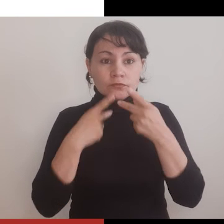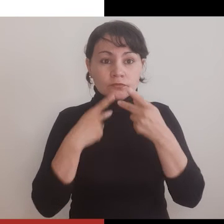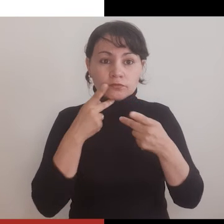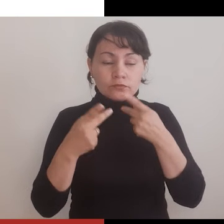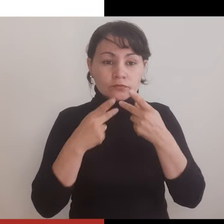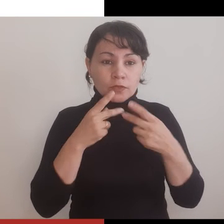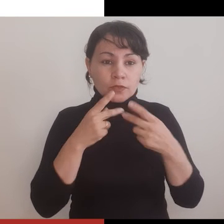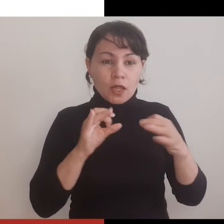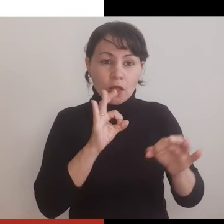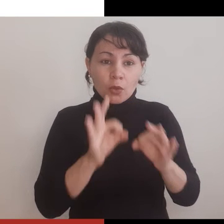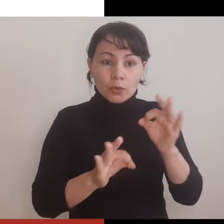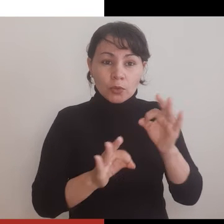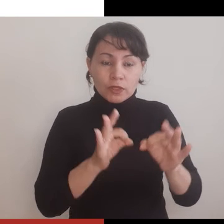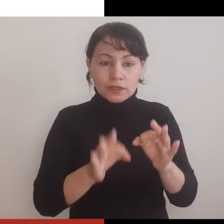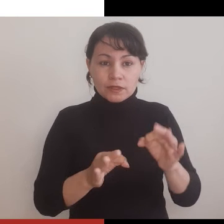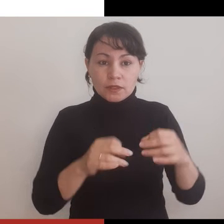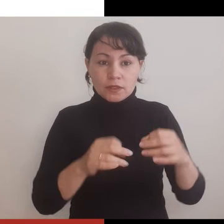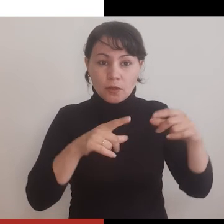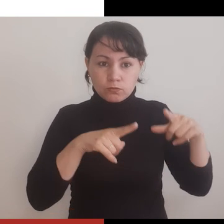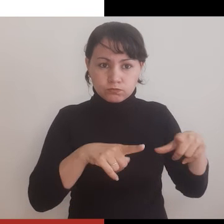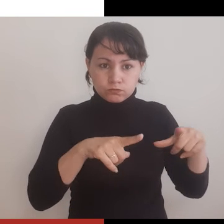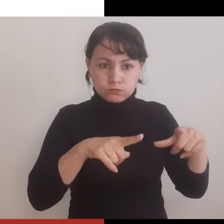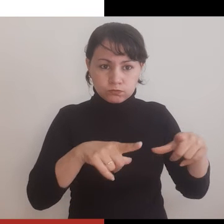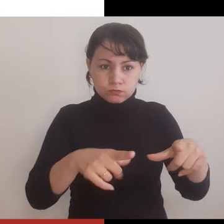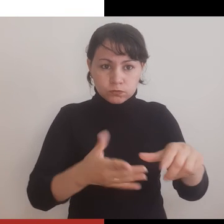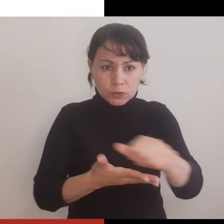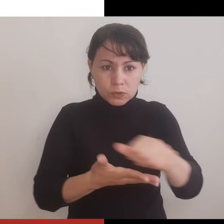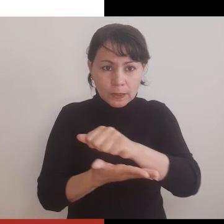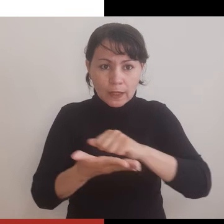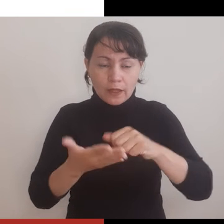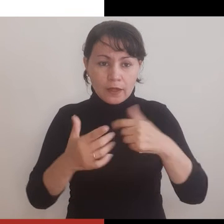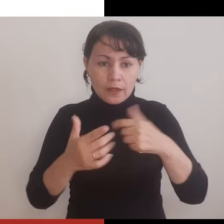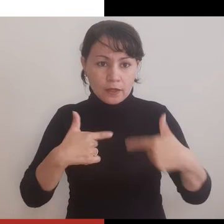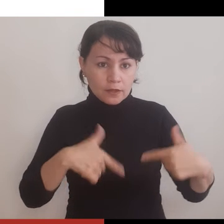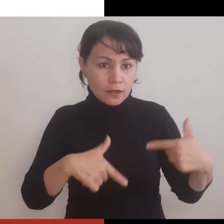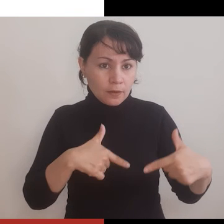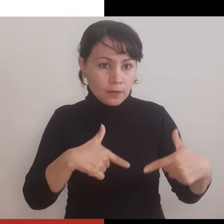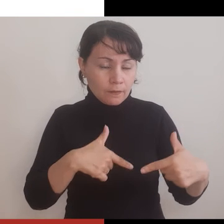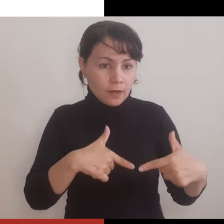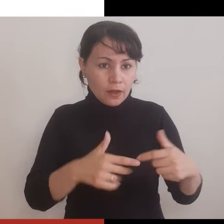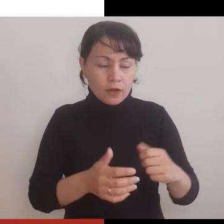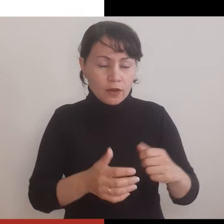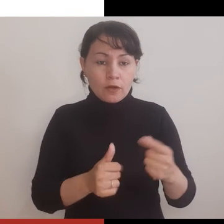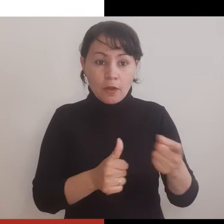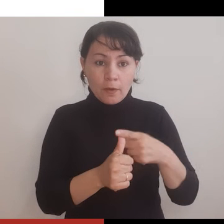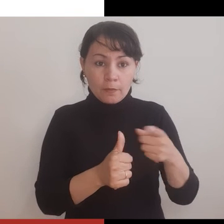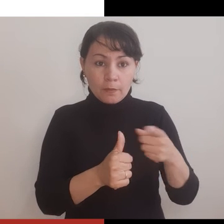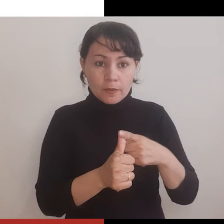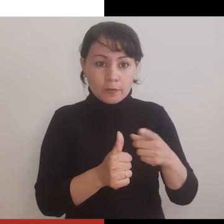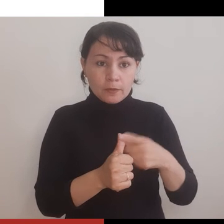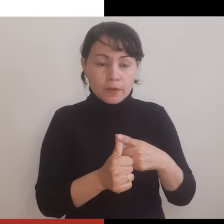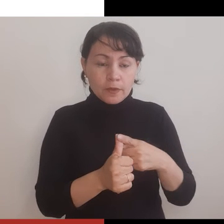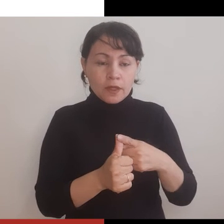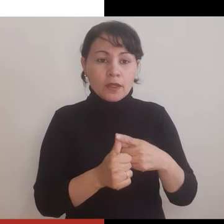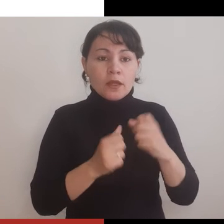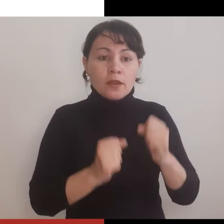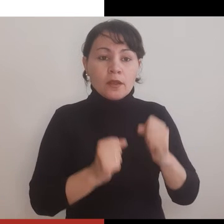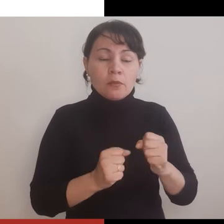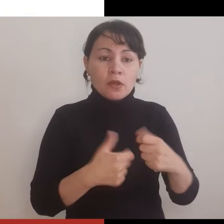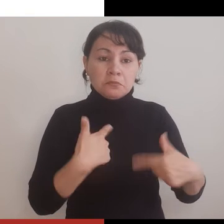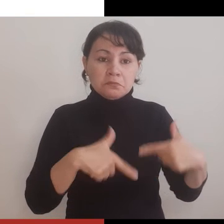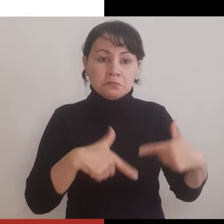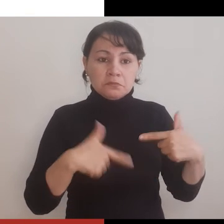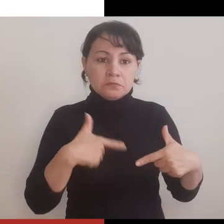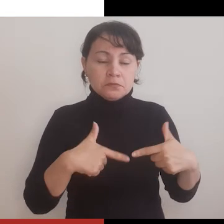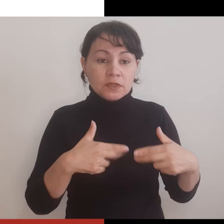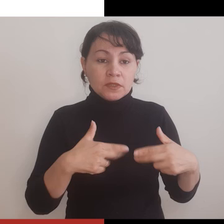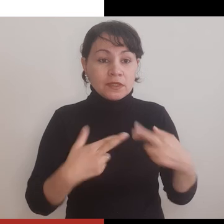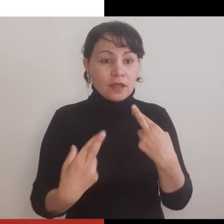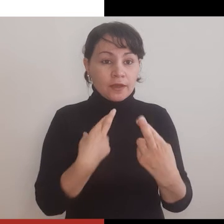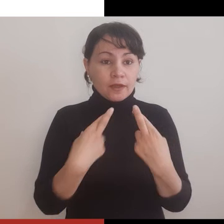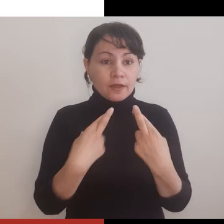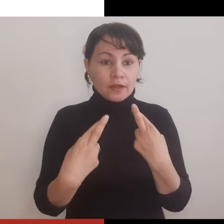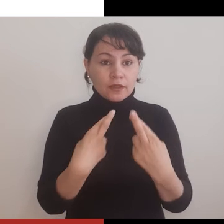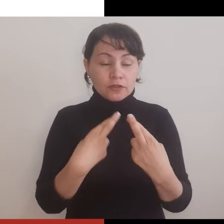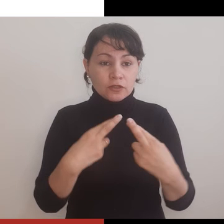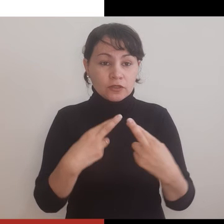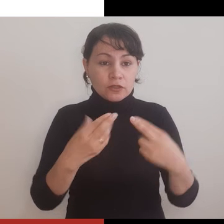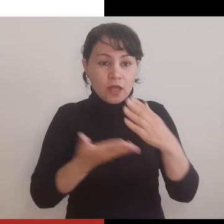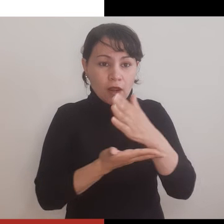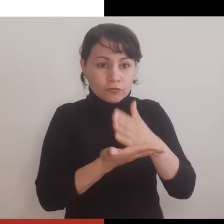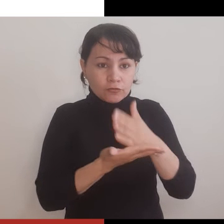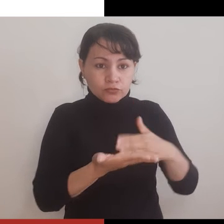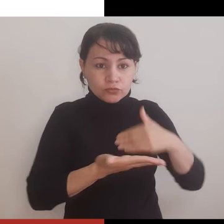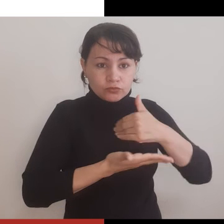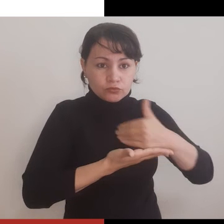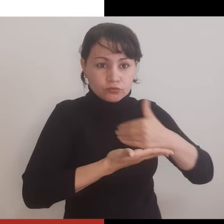fala da organização do ambiente de trabalho, a primeira delas que a gente pode trabalhar está relacionada à divisão de